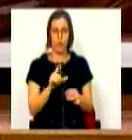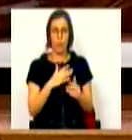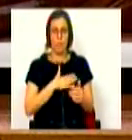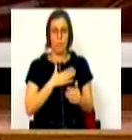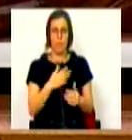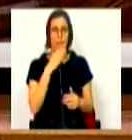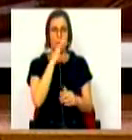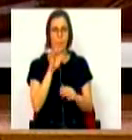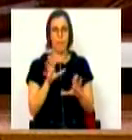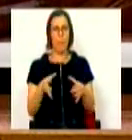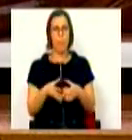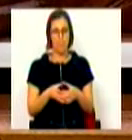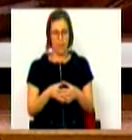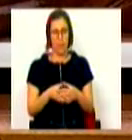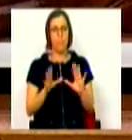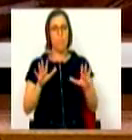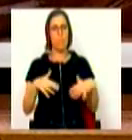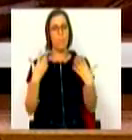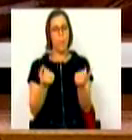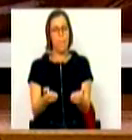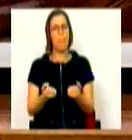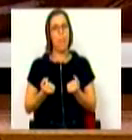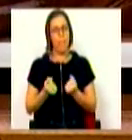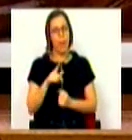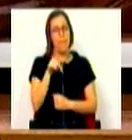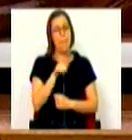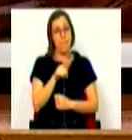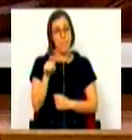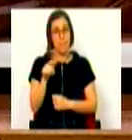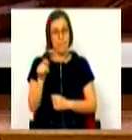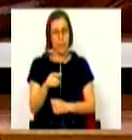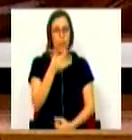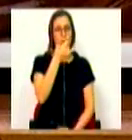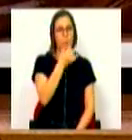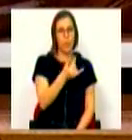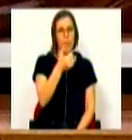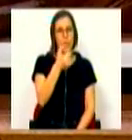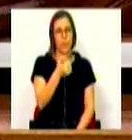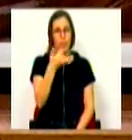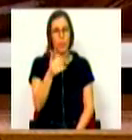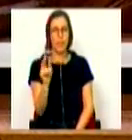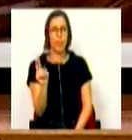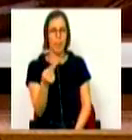Passe Família, que permite uma poupança mensal de